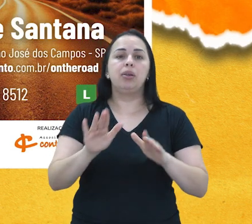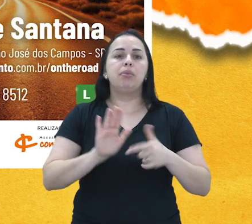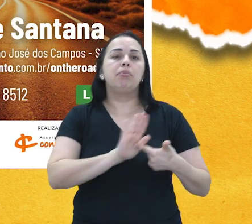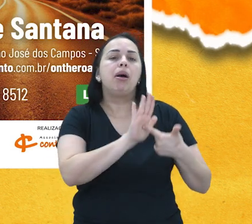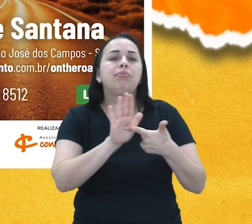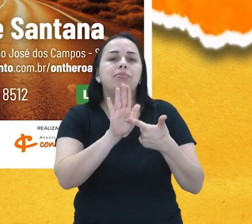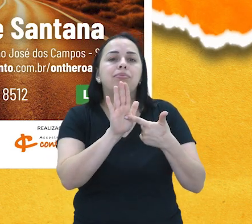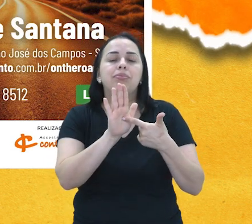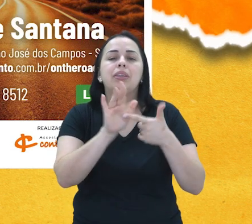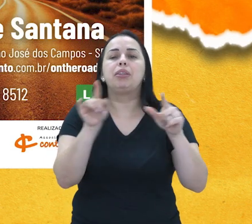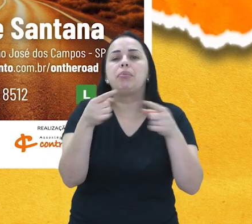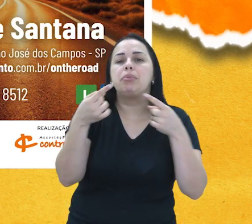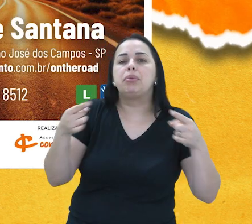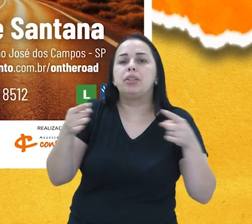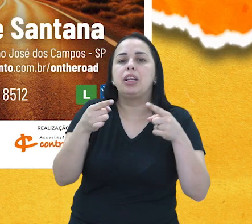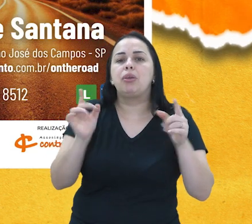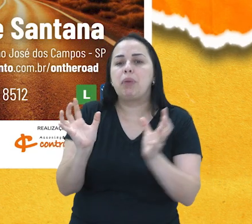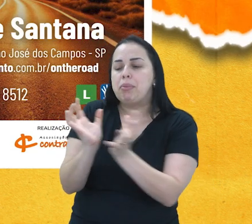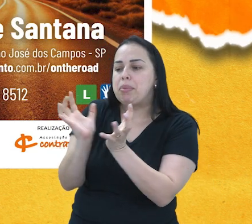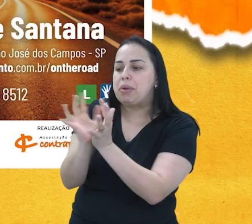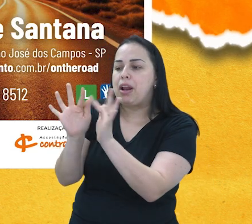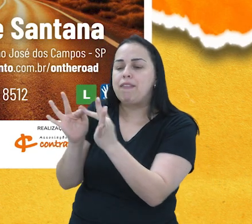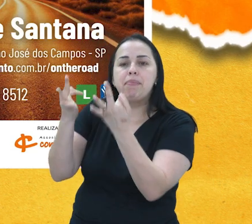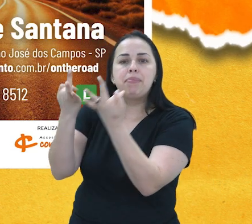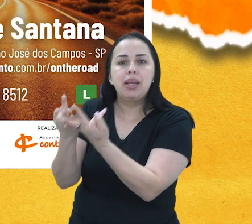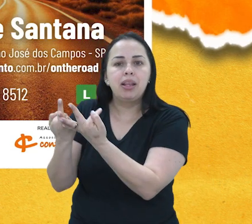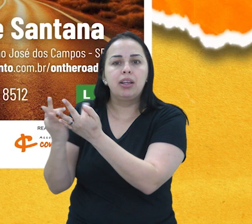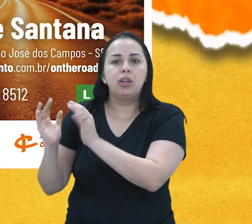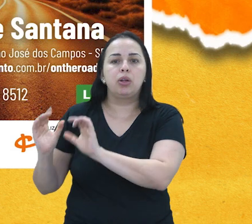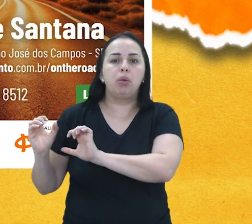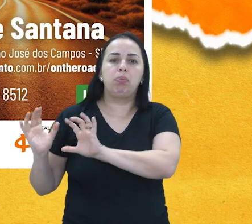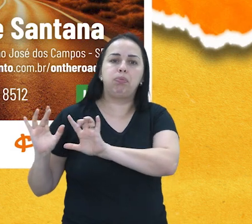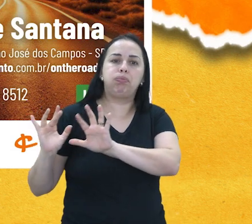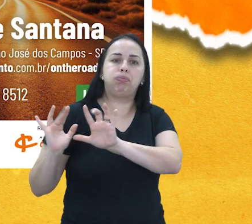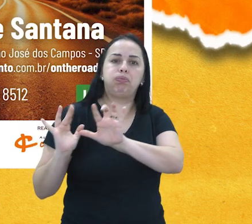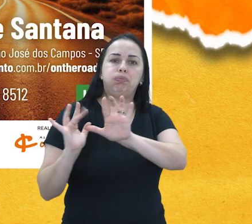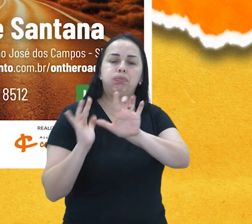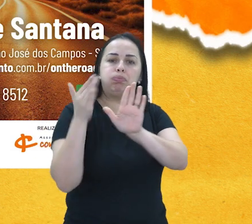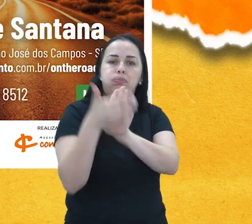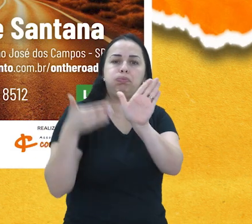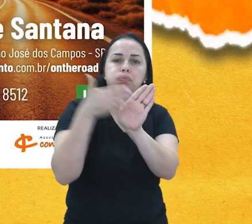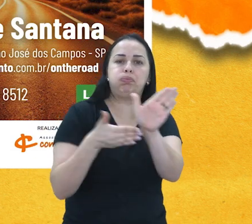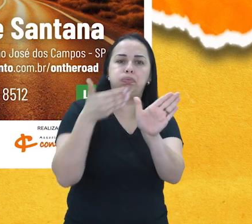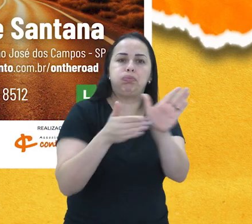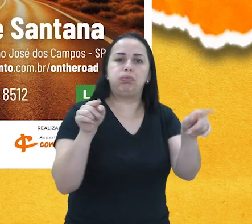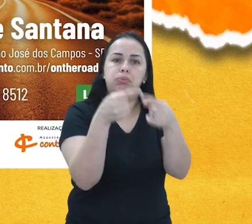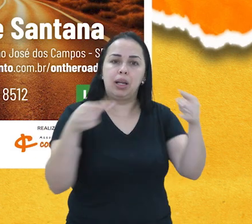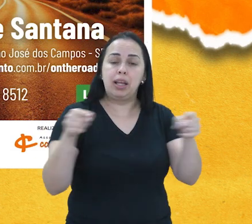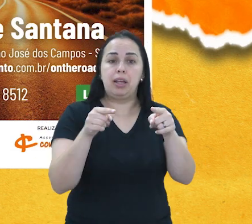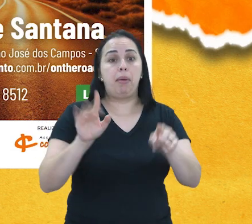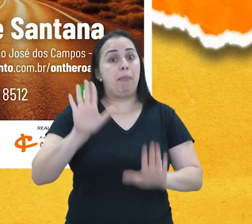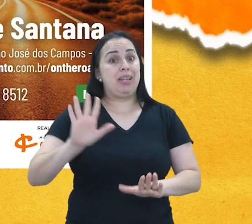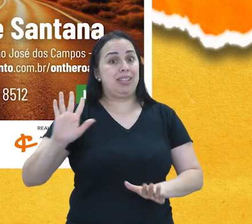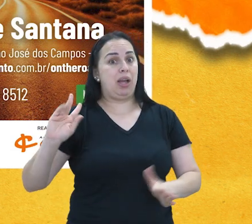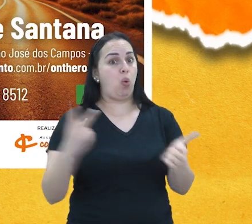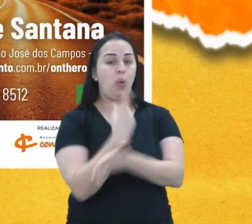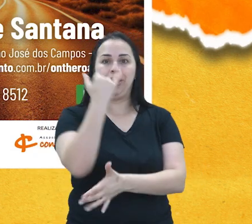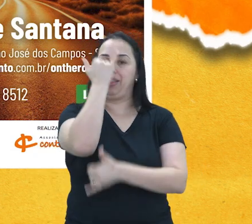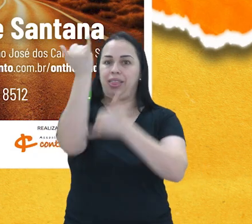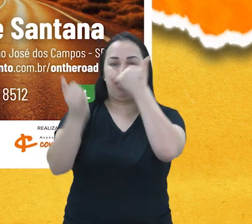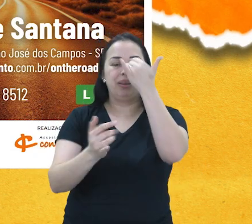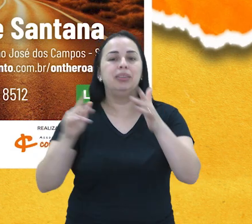O espetáculo musical conta a história de uma família que decidiu viajar para uma cidade distante e, durante o caminho, surgiram várias